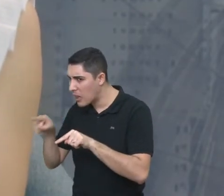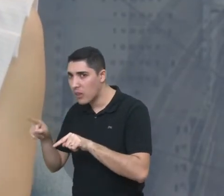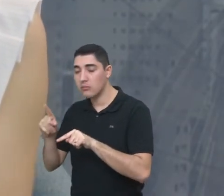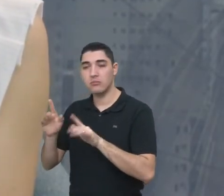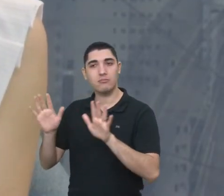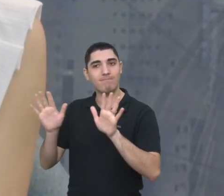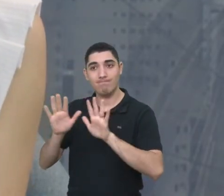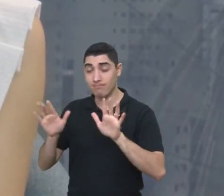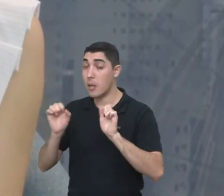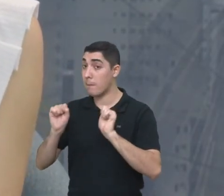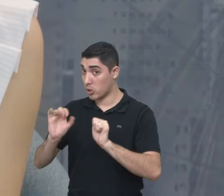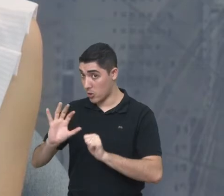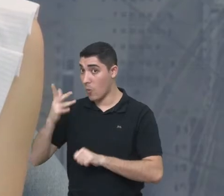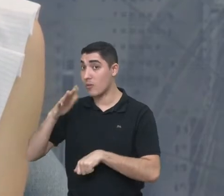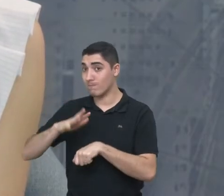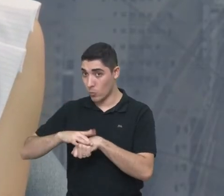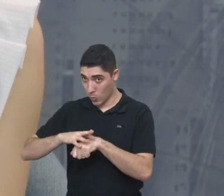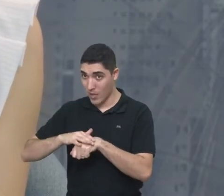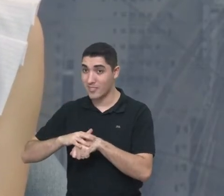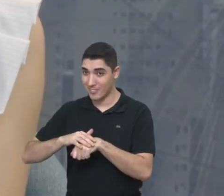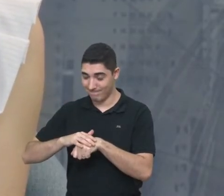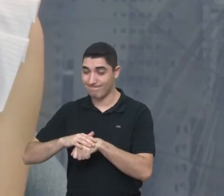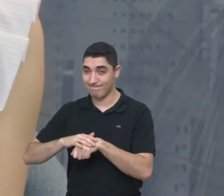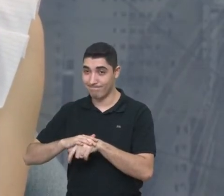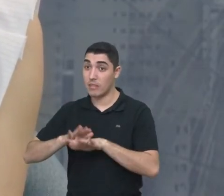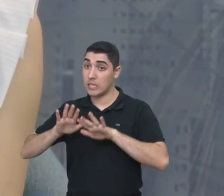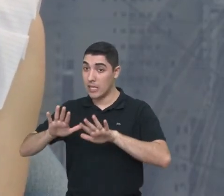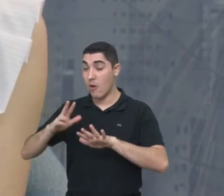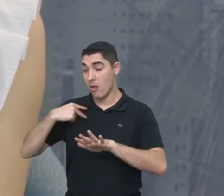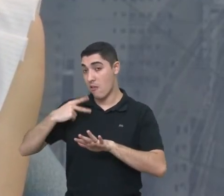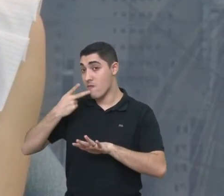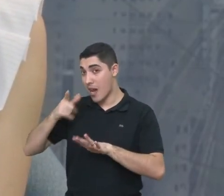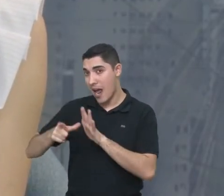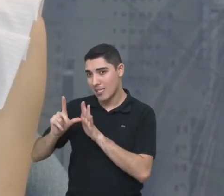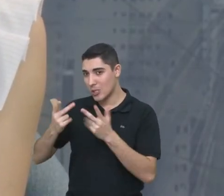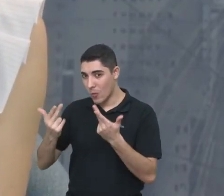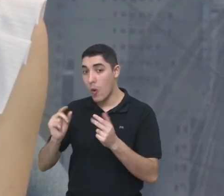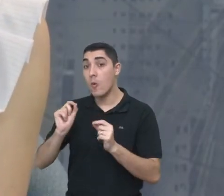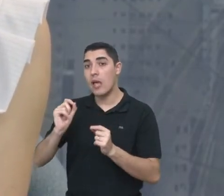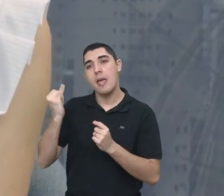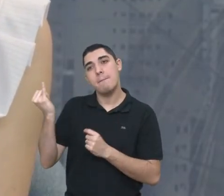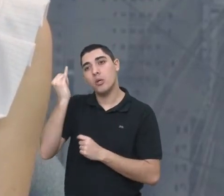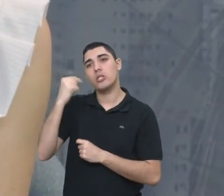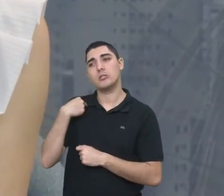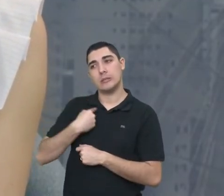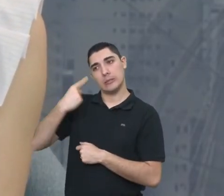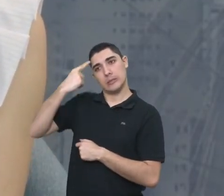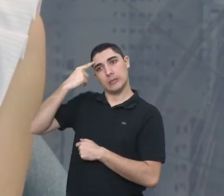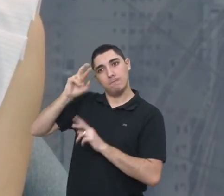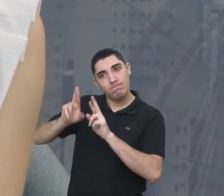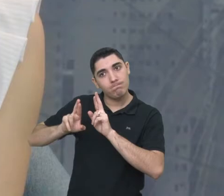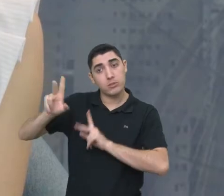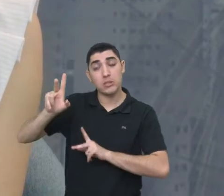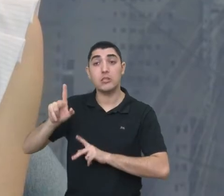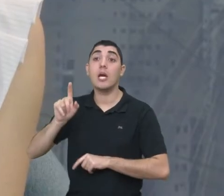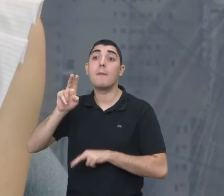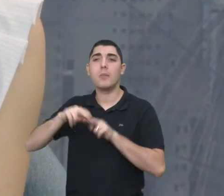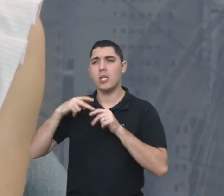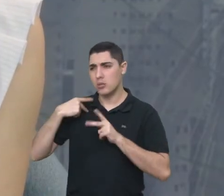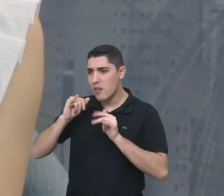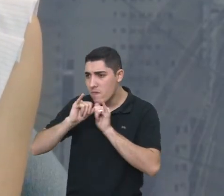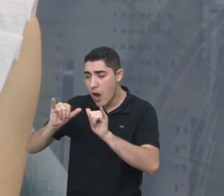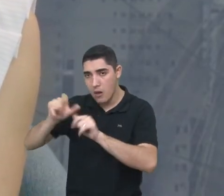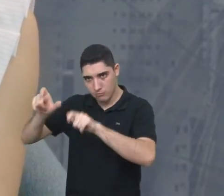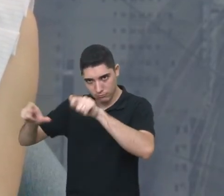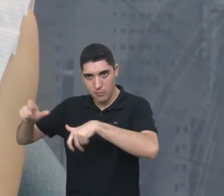faz parte também de um adoecimento. Então, é muito, como eu falei antes, né, é muito importante o senso crítico. Uma coisa que eu sempre falo para os meus